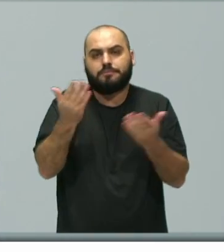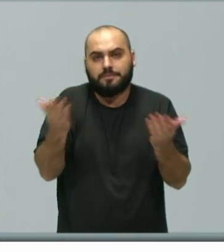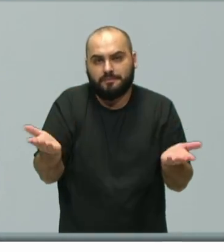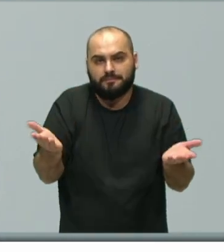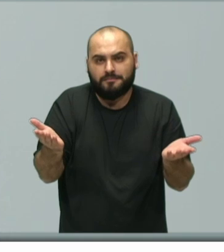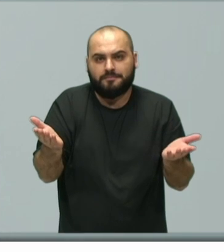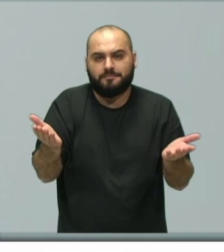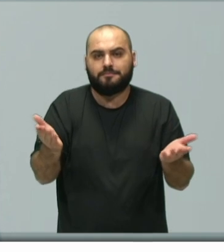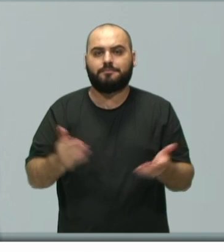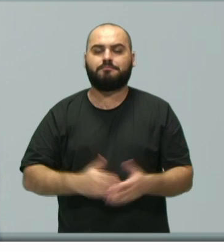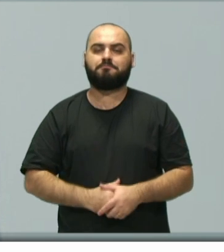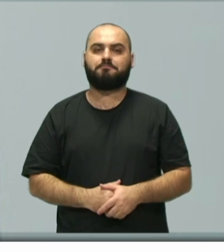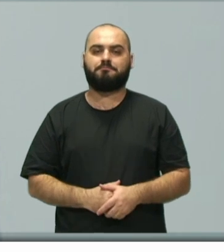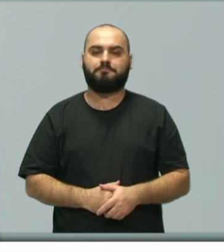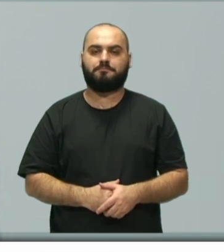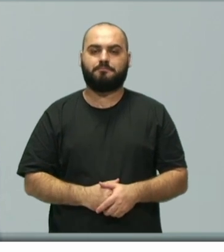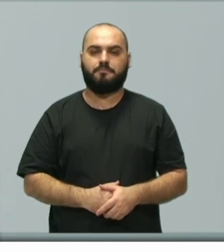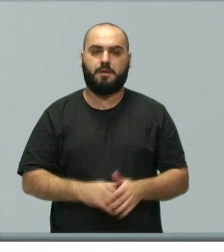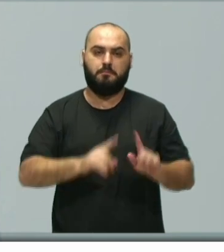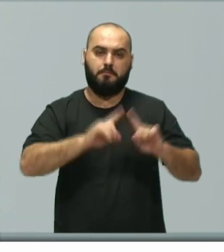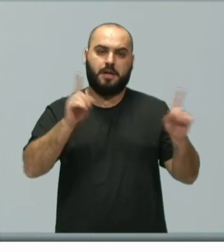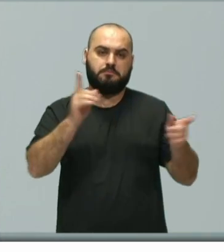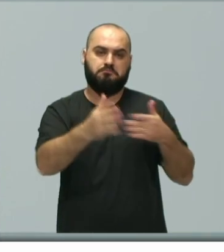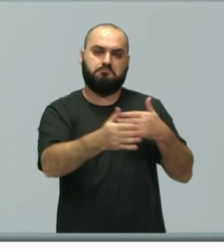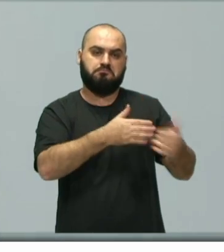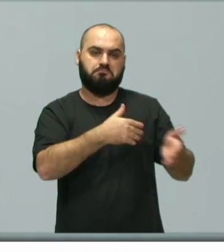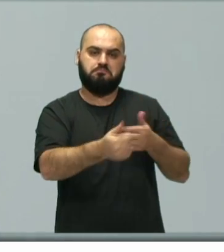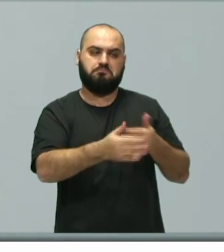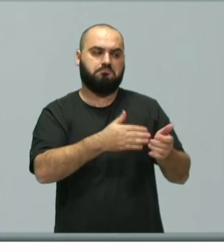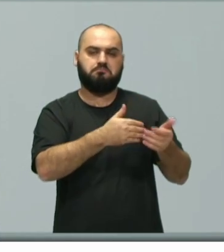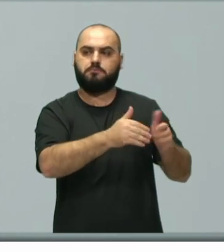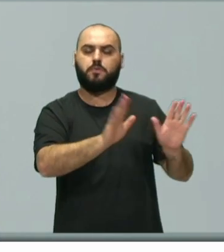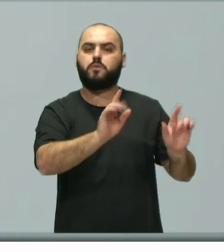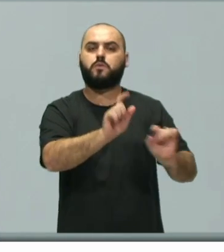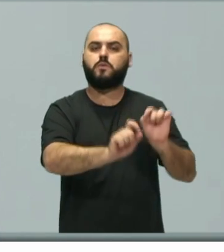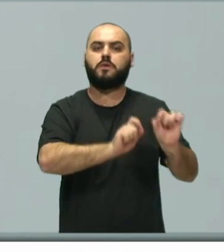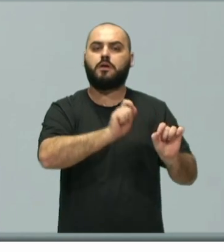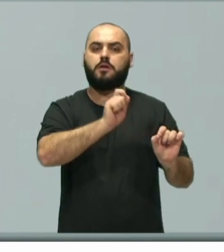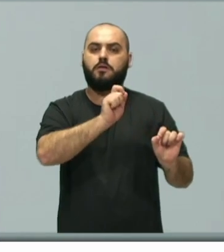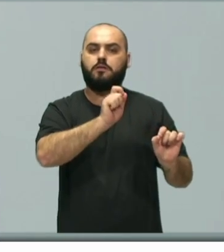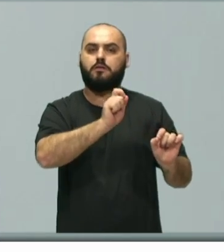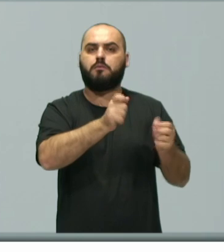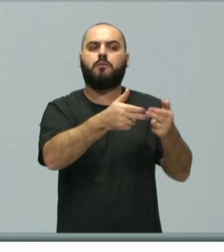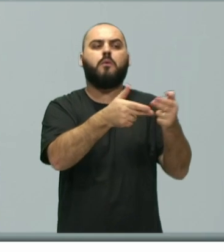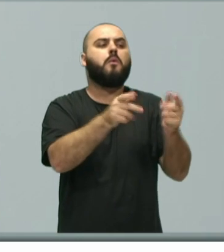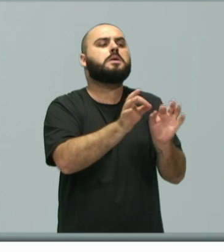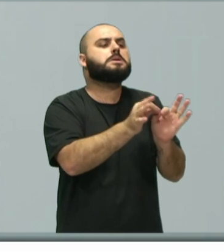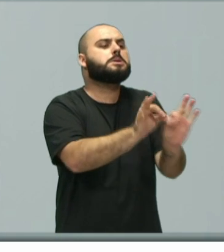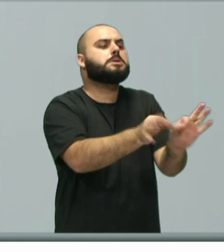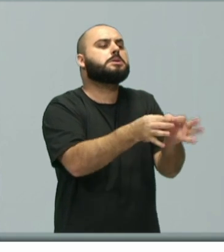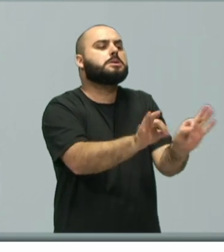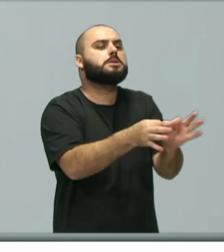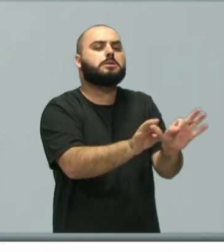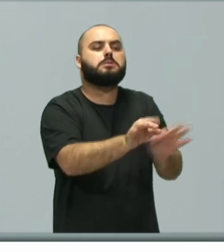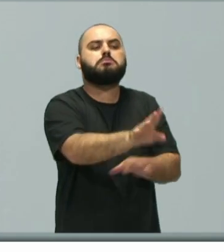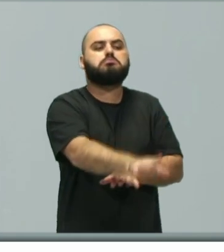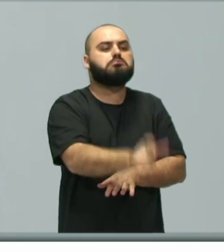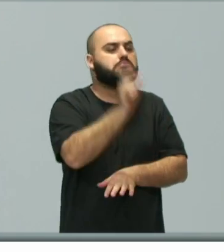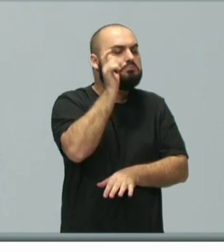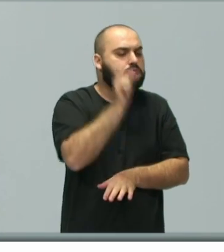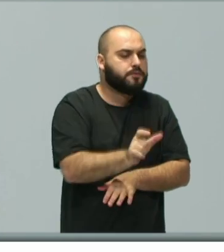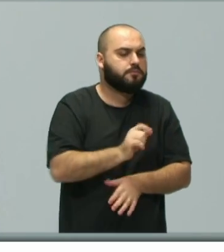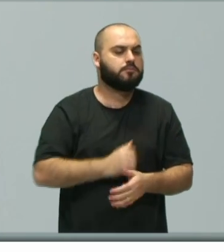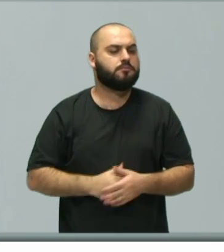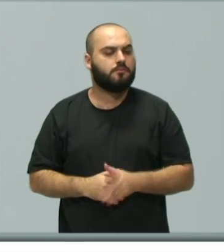Então, mas independente disso, qualquer objeto simples e corriqueiro, ele pode nos